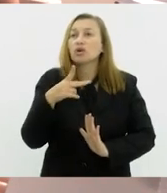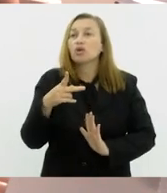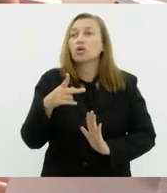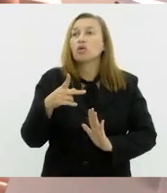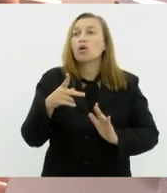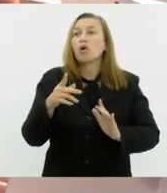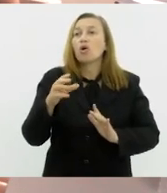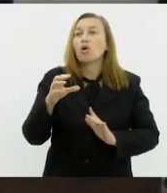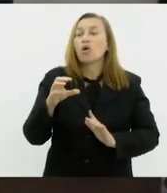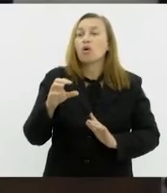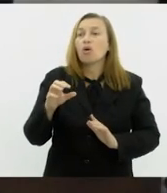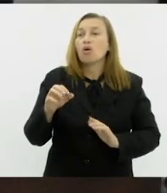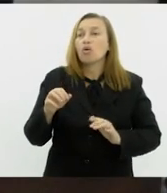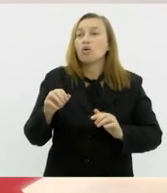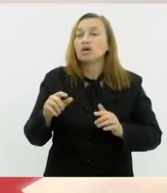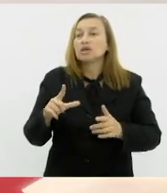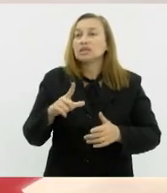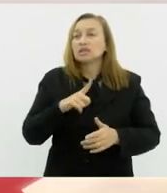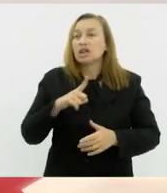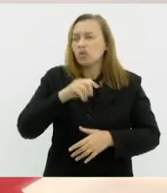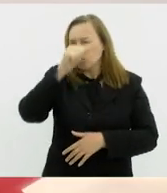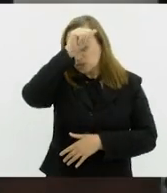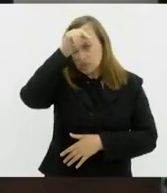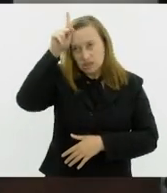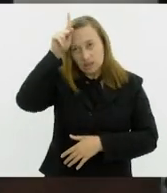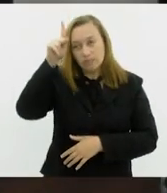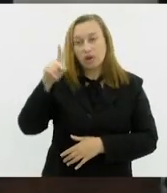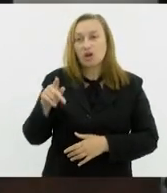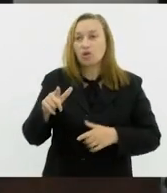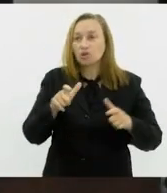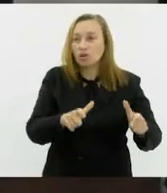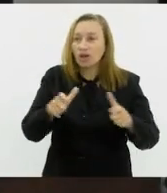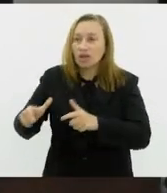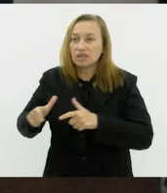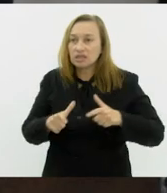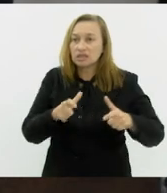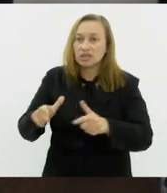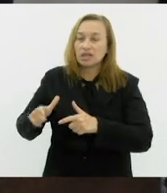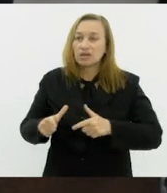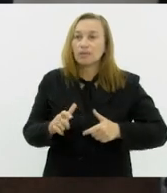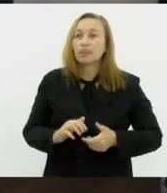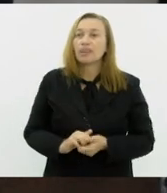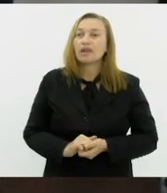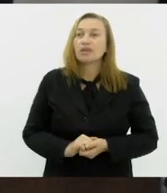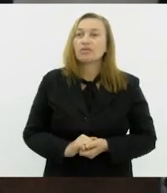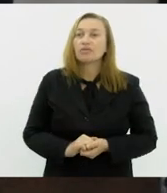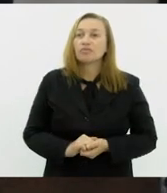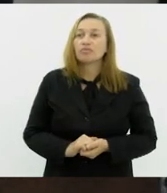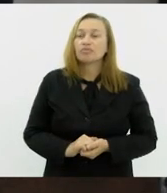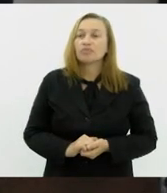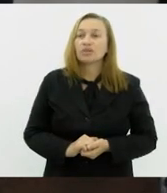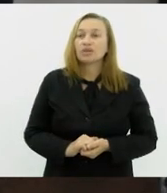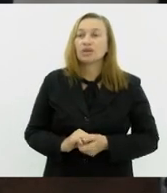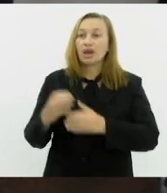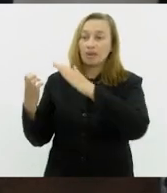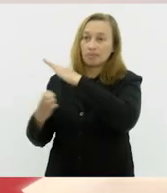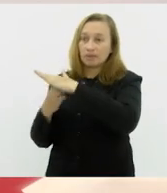para ela... Mas qual alvará? Porque existem, entendeu? Assim, De localização dela, para ela estabelecer a empresa